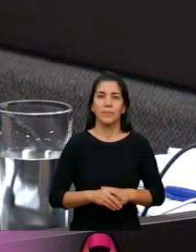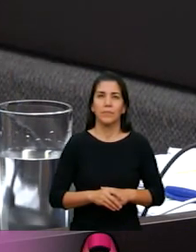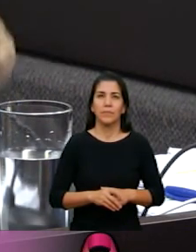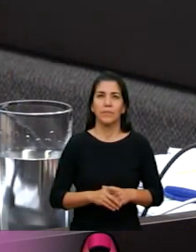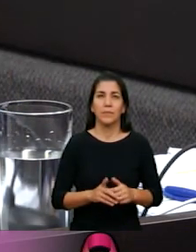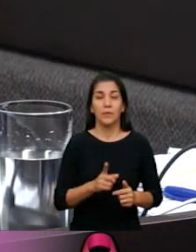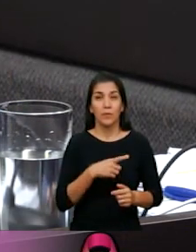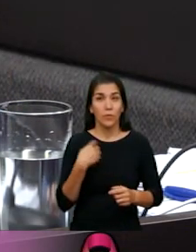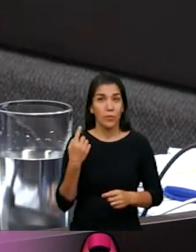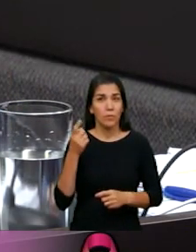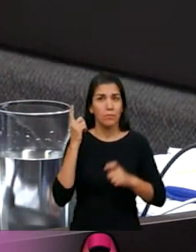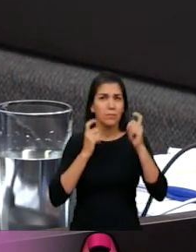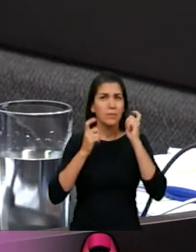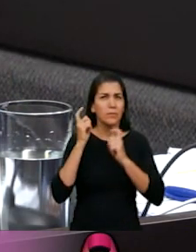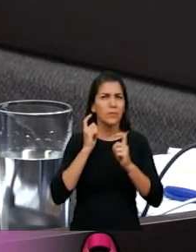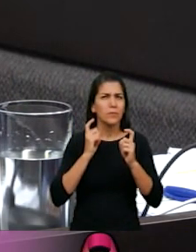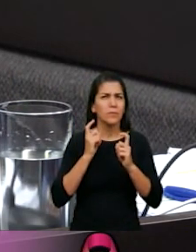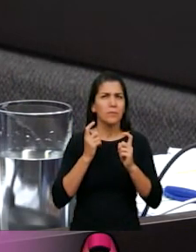preocupado com o destino